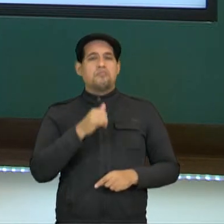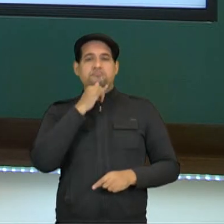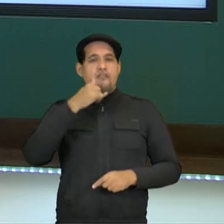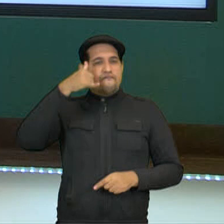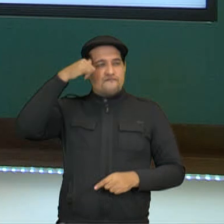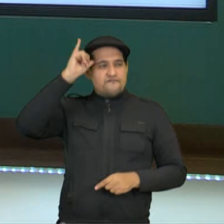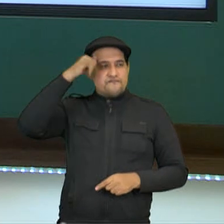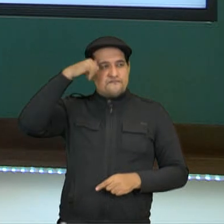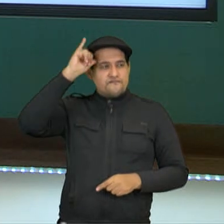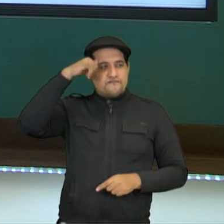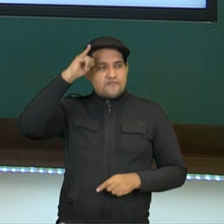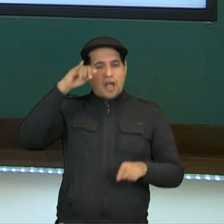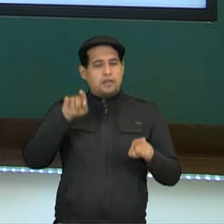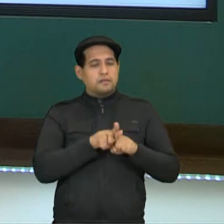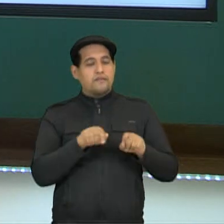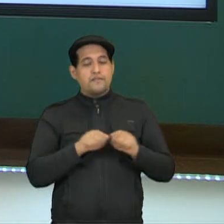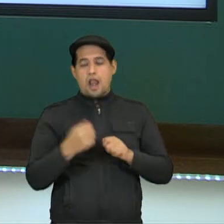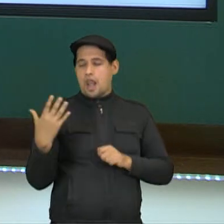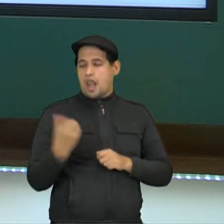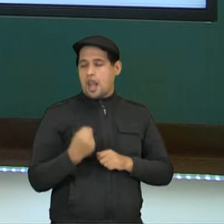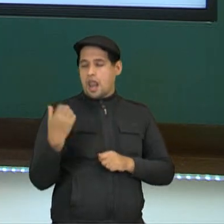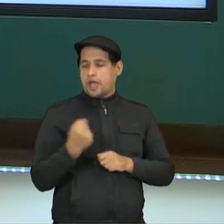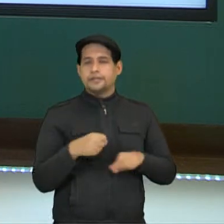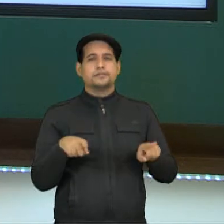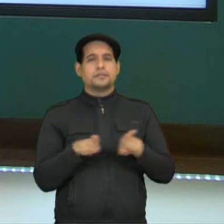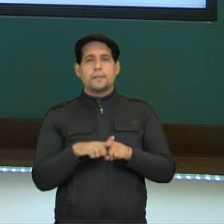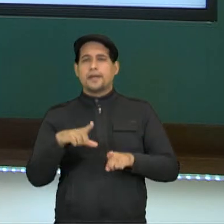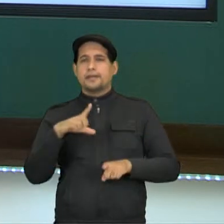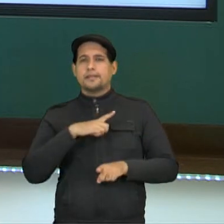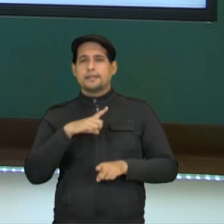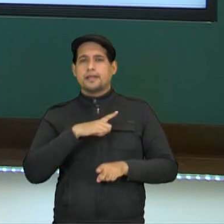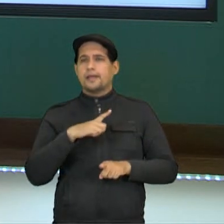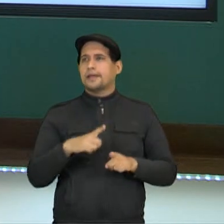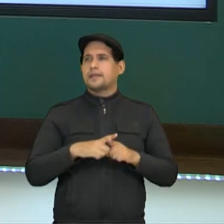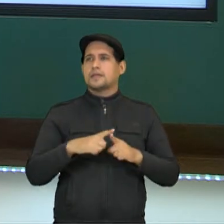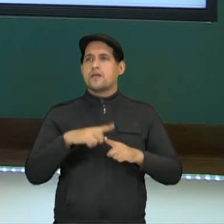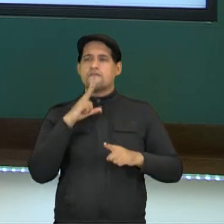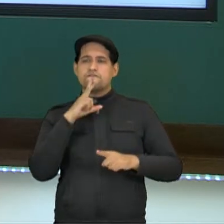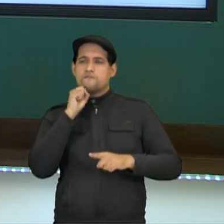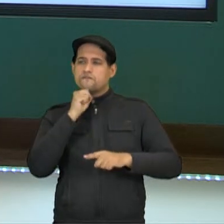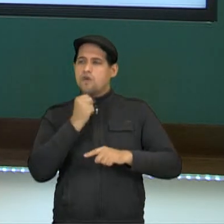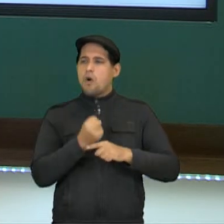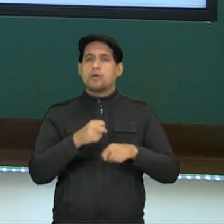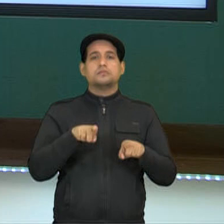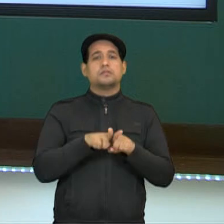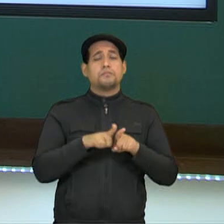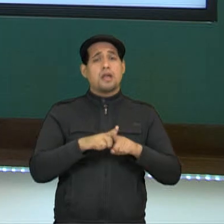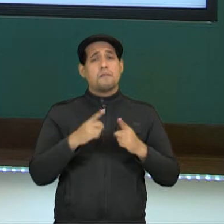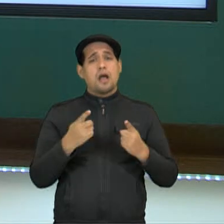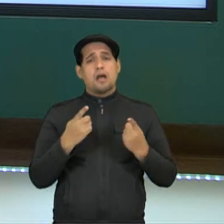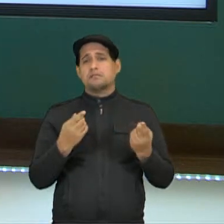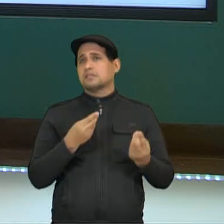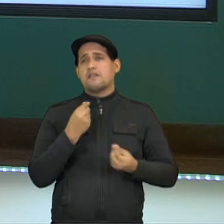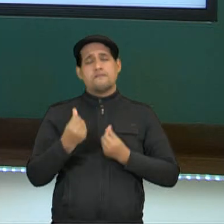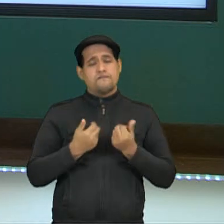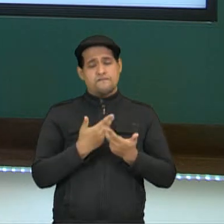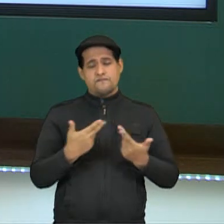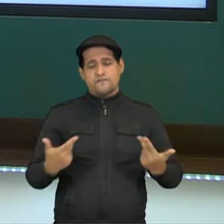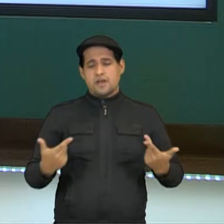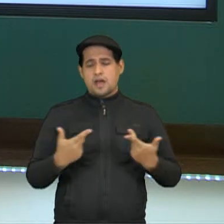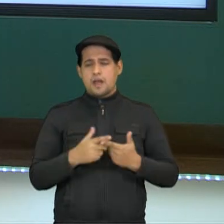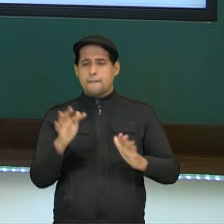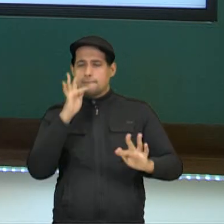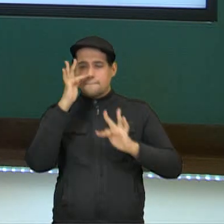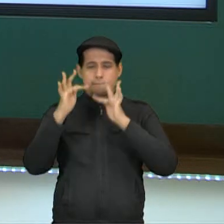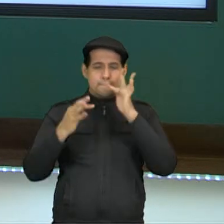exemplo, que produzem mais leite, para o gado, que tem um maior tônus muscular, e até mesmo para as plantas, as plantas de maior